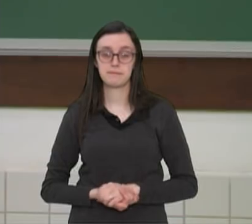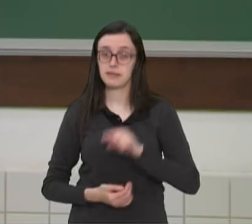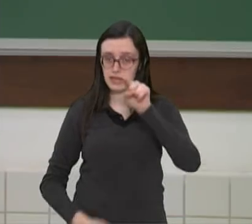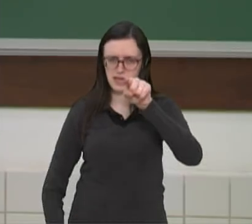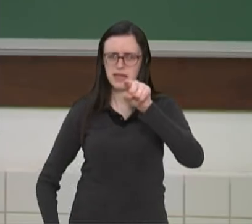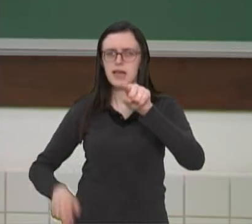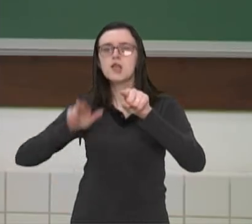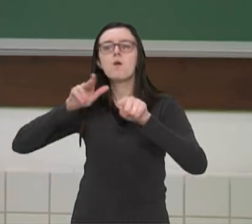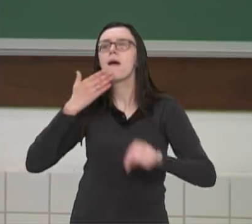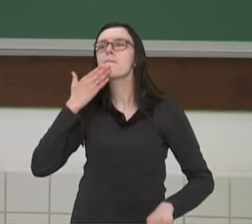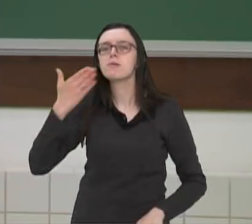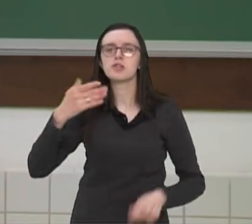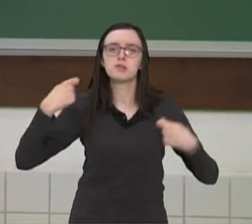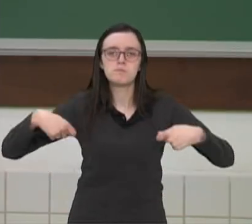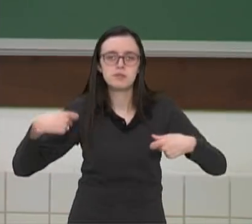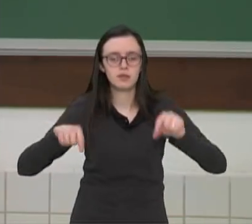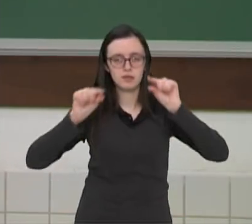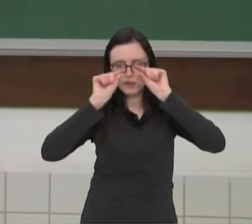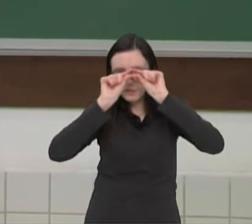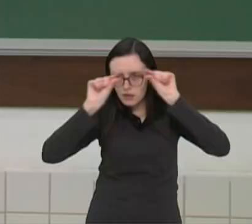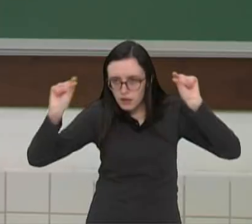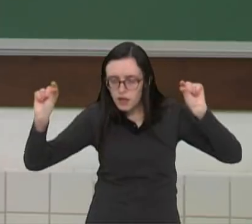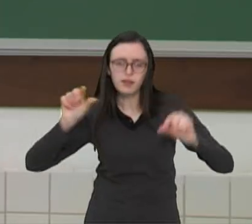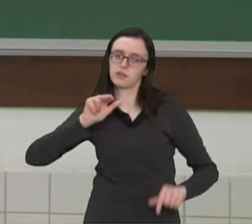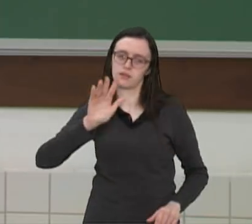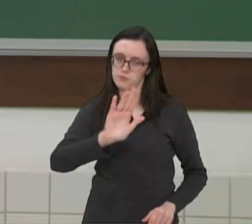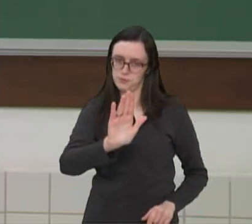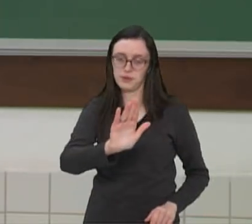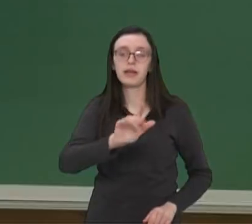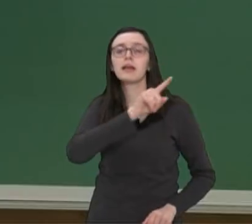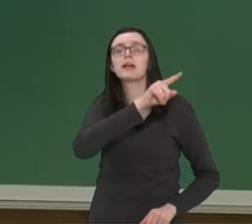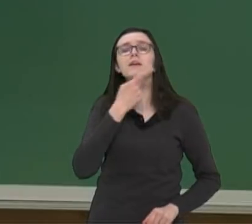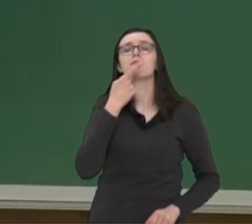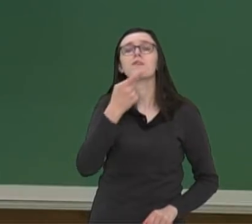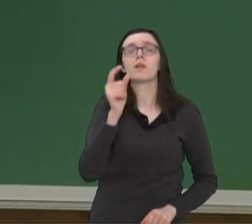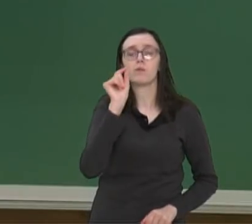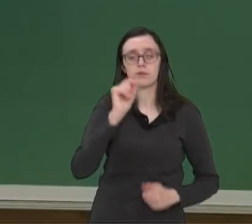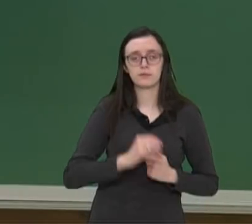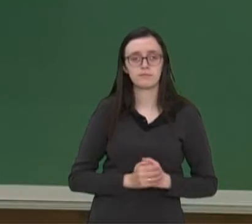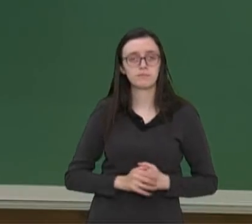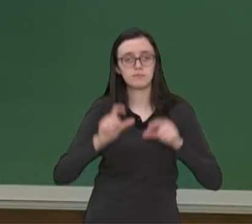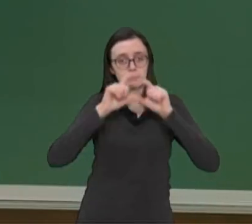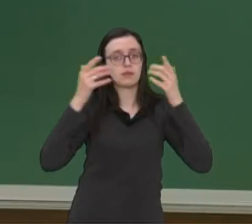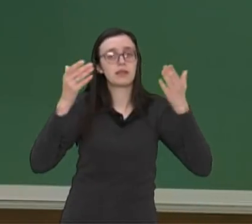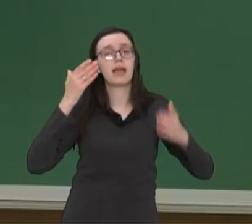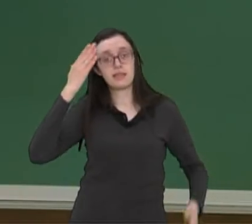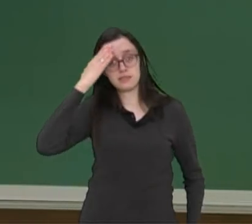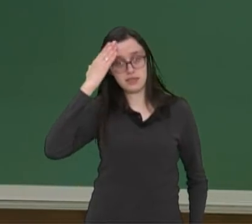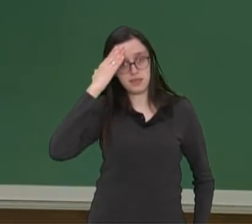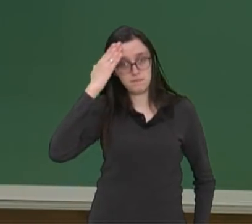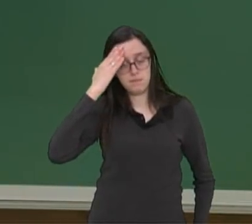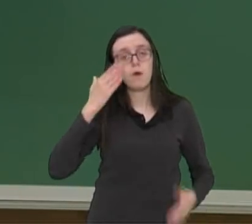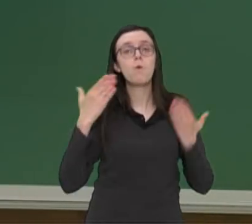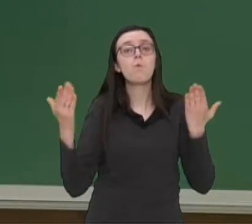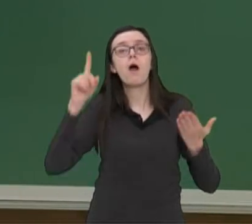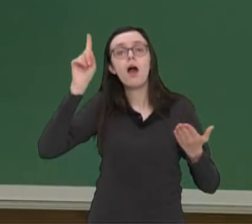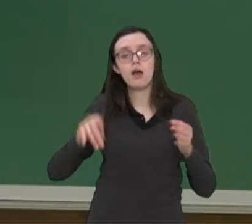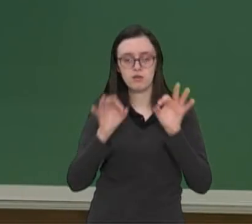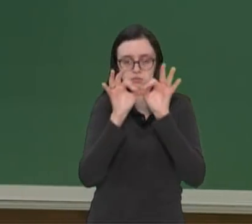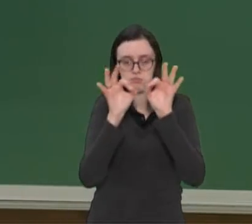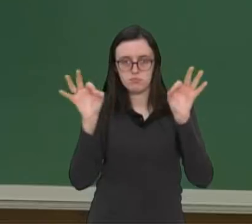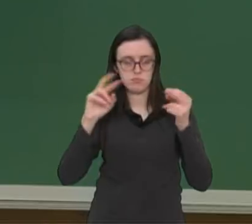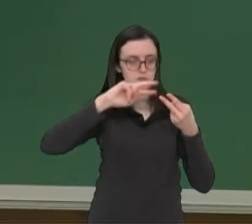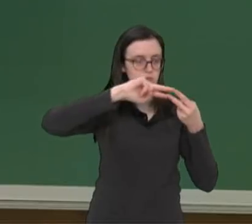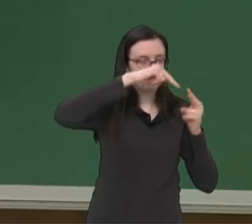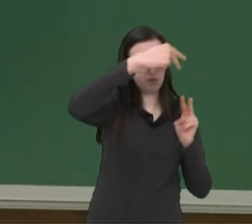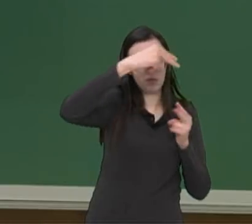esse não está pedindo para construir um mapa cromossômico, né? Então, o que ele está dizendo para a gente? Ele está querendo saber qual que é a distância entre